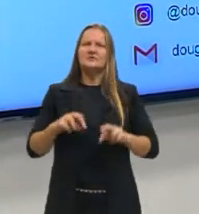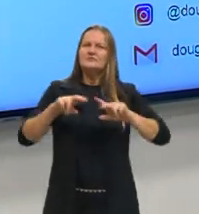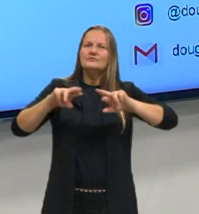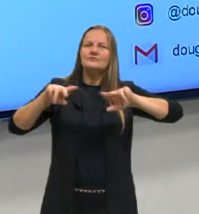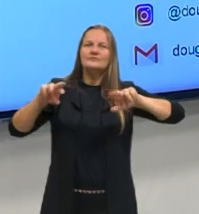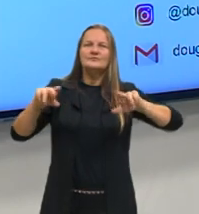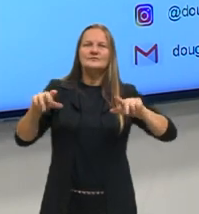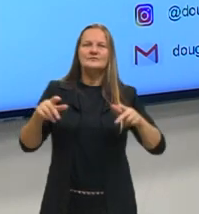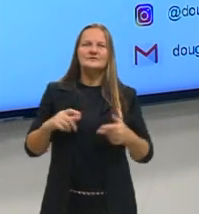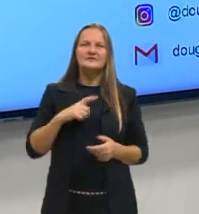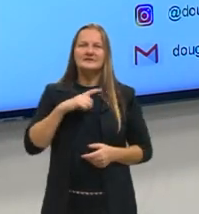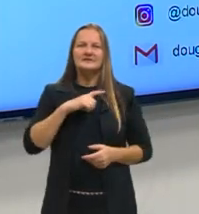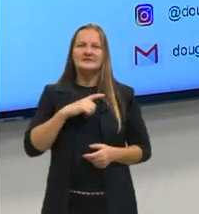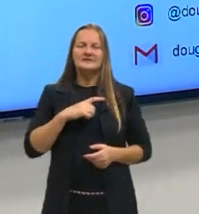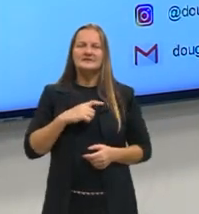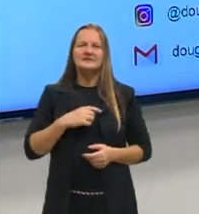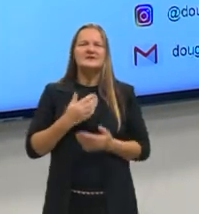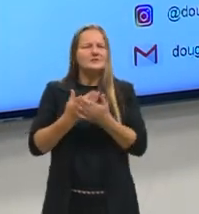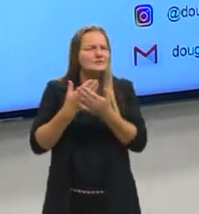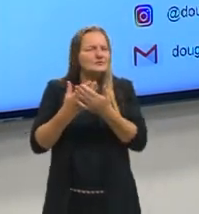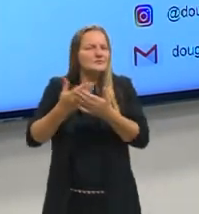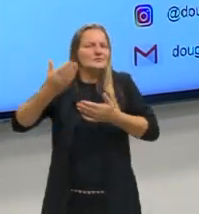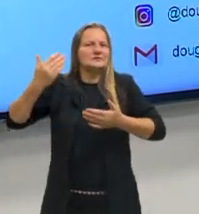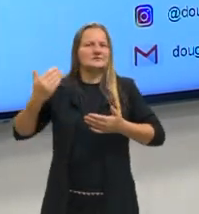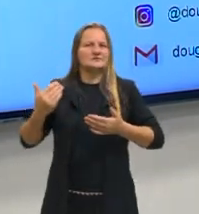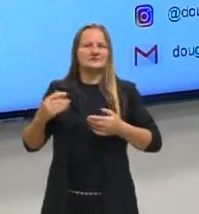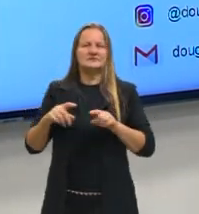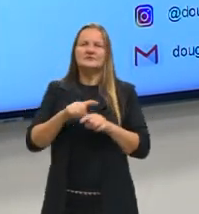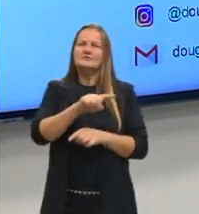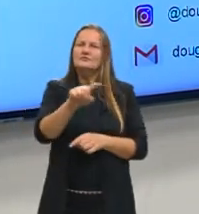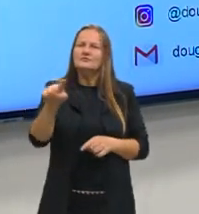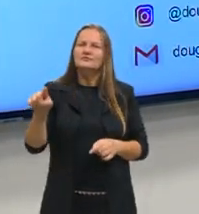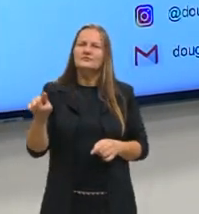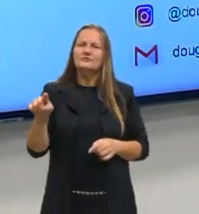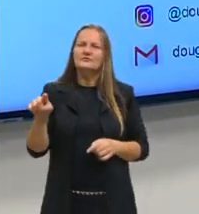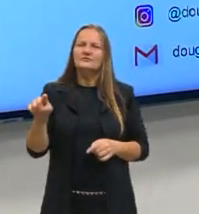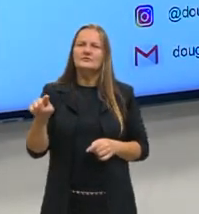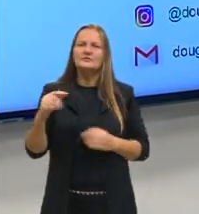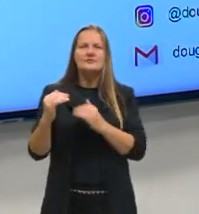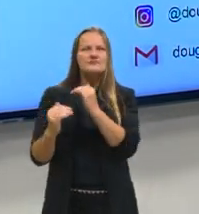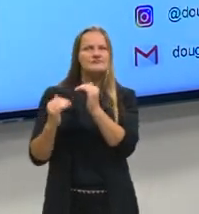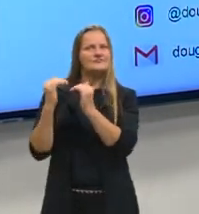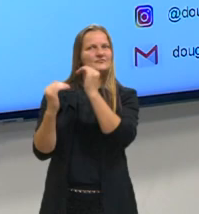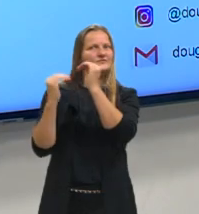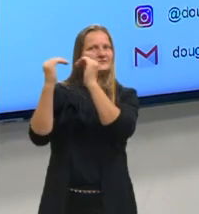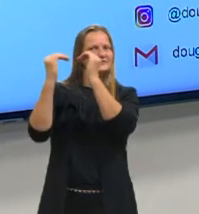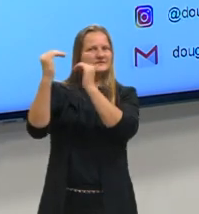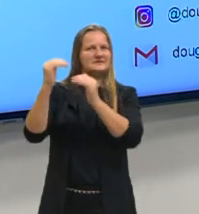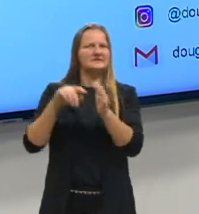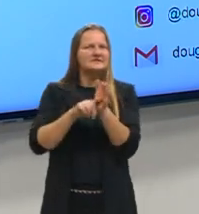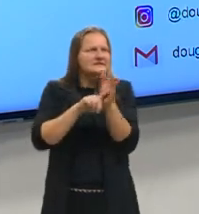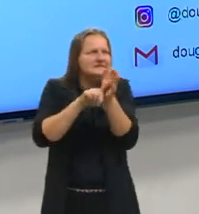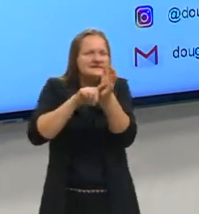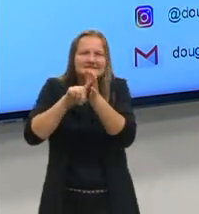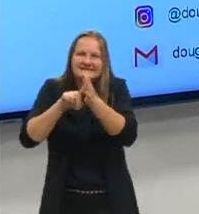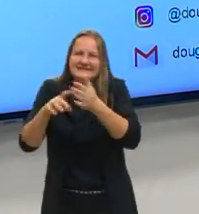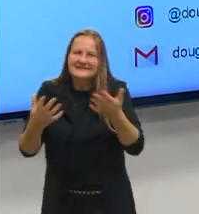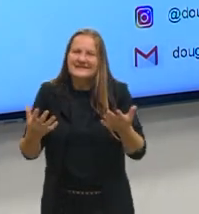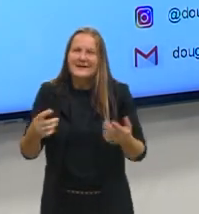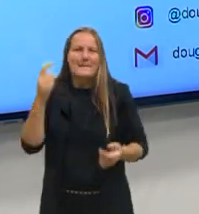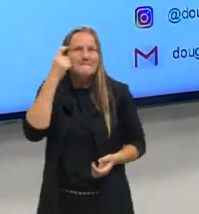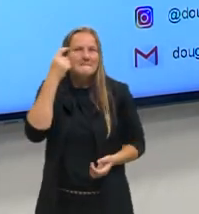muito daquilo que a gente já vi estudado tá esse tu né tá evoluindo aí nas questões né